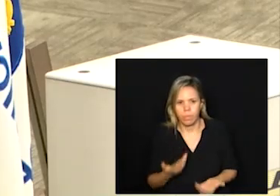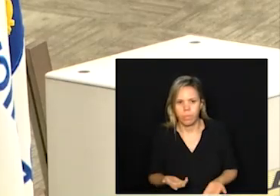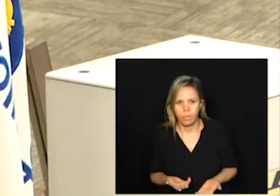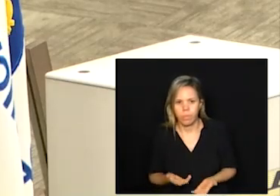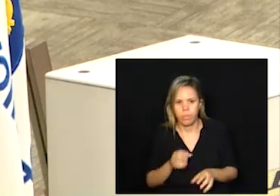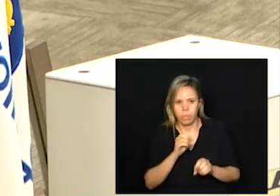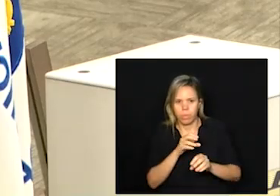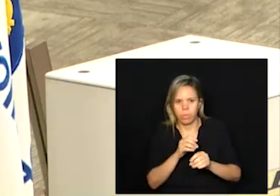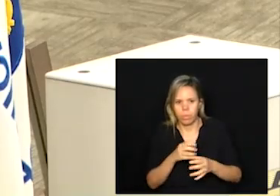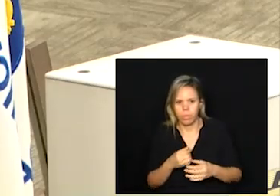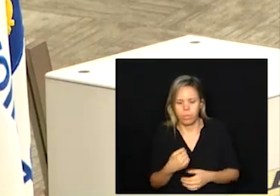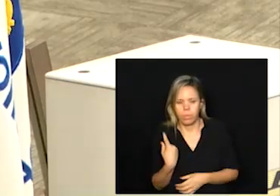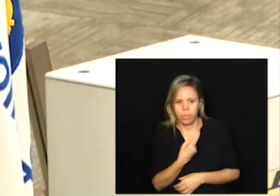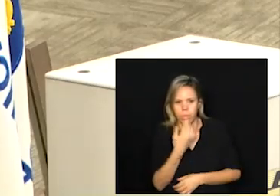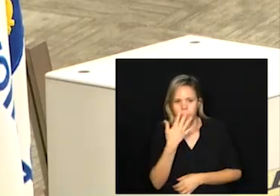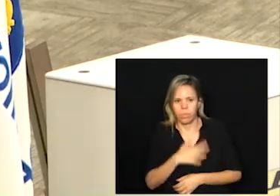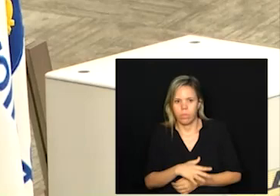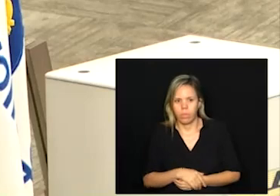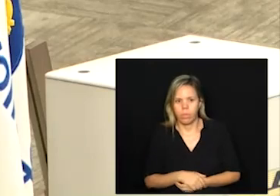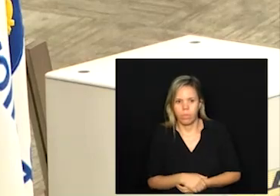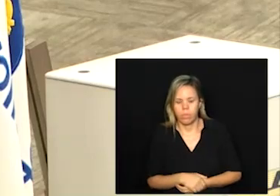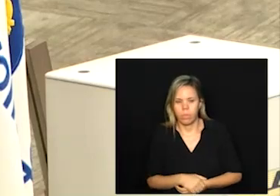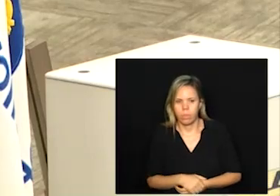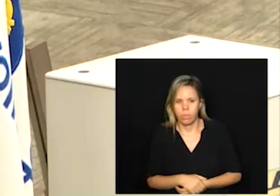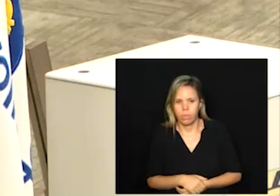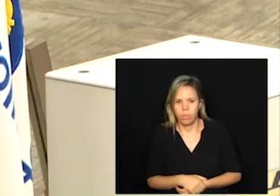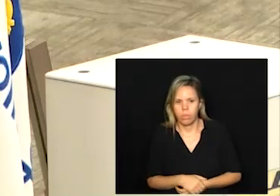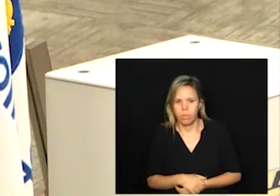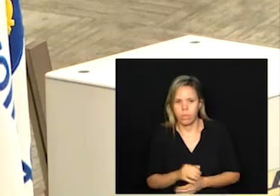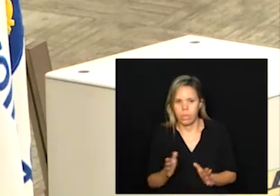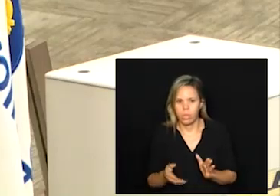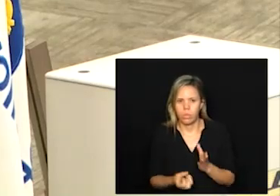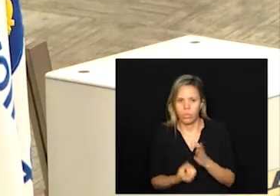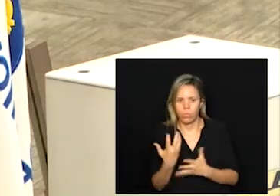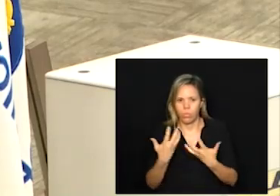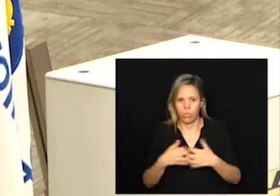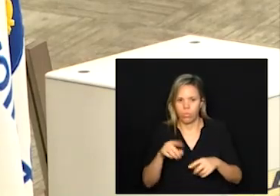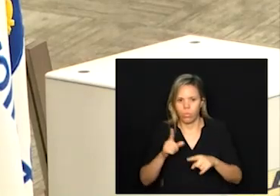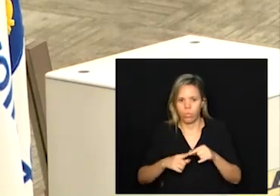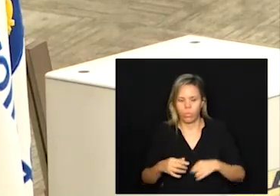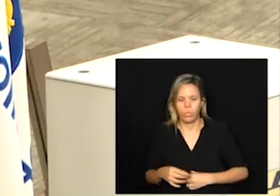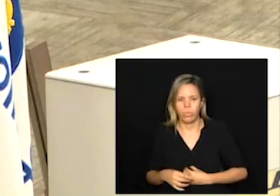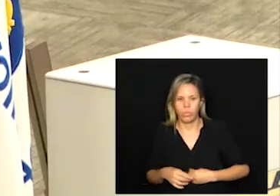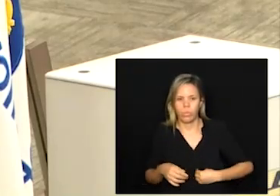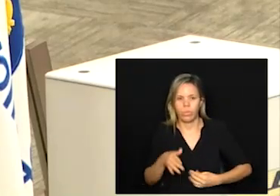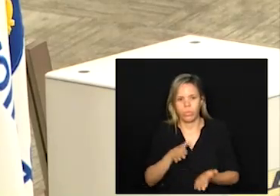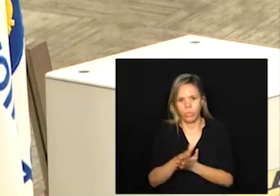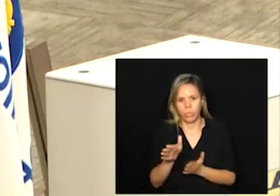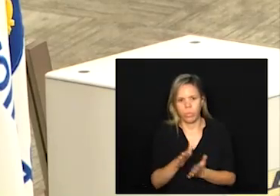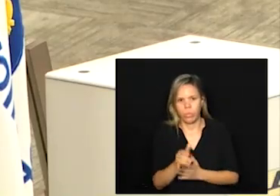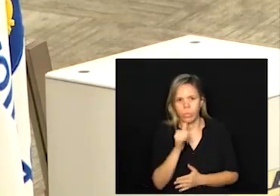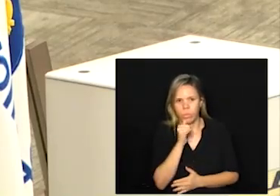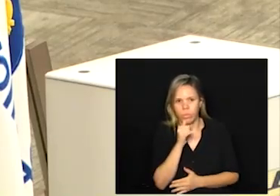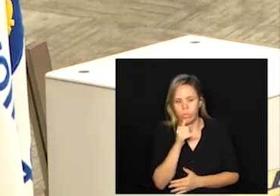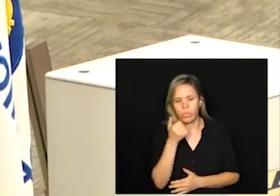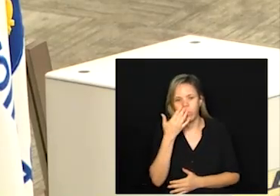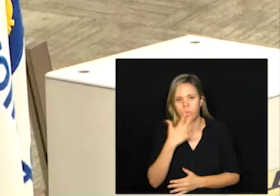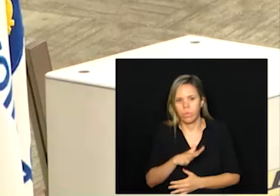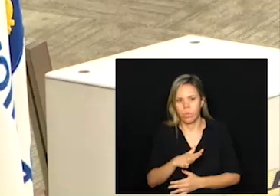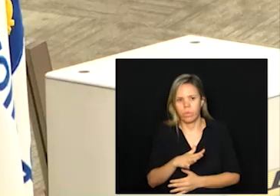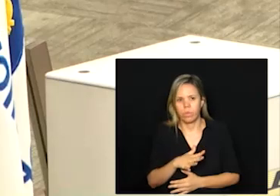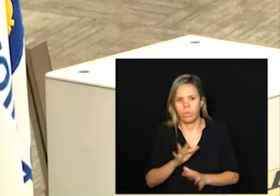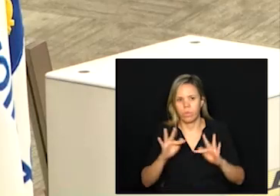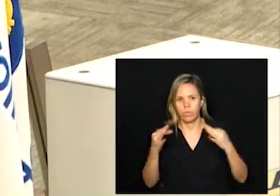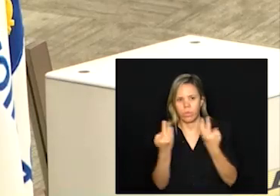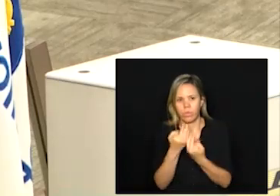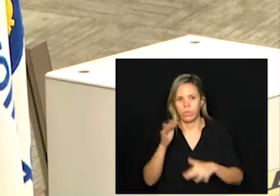a educação das nossas crianças, inclusive produzindo material impresso para aquelas crianças e